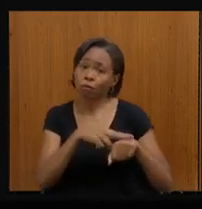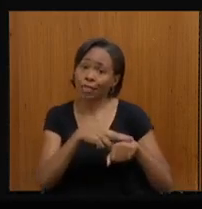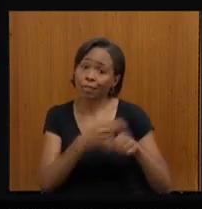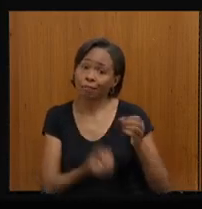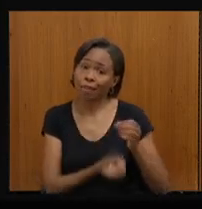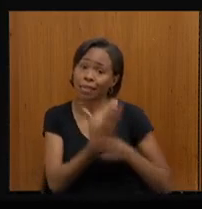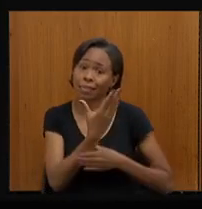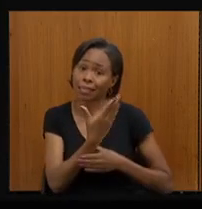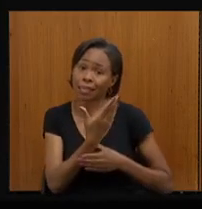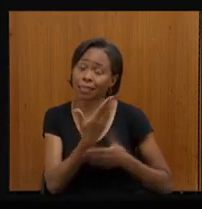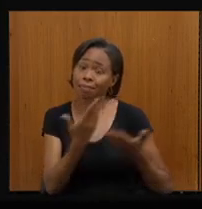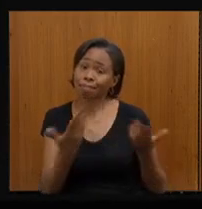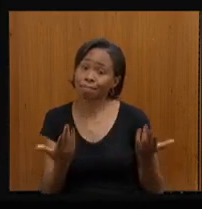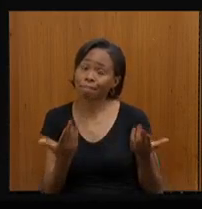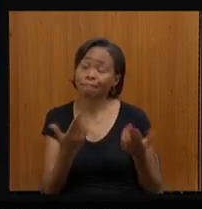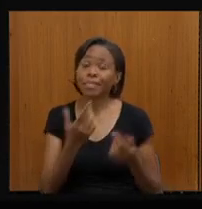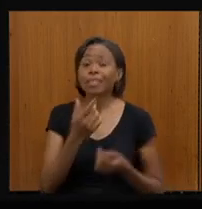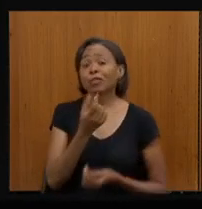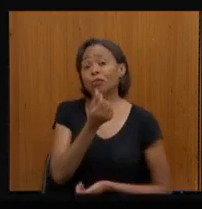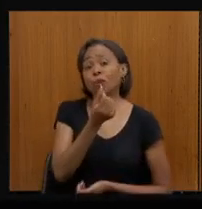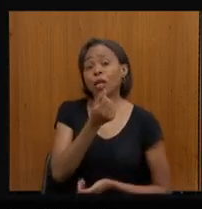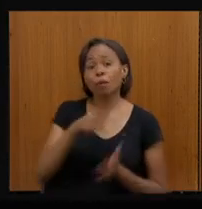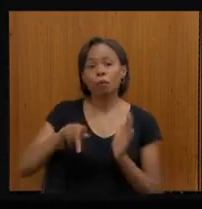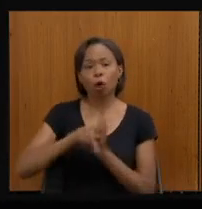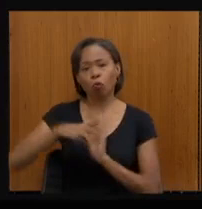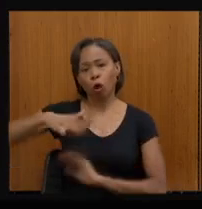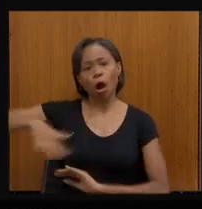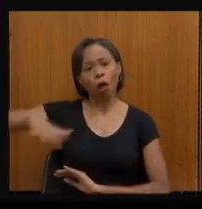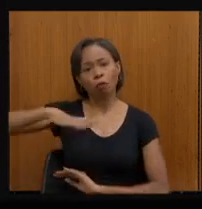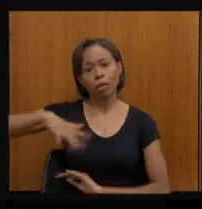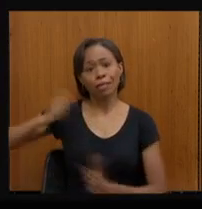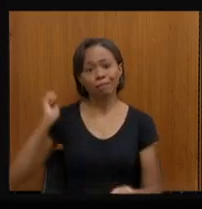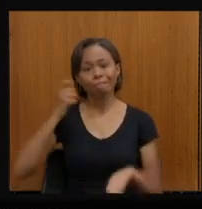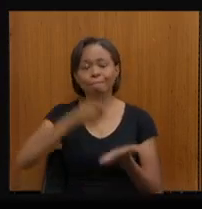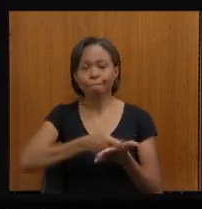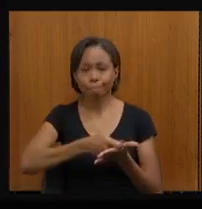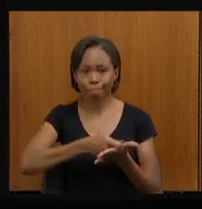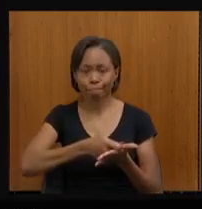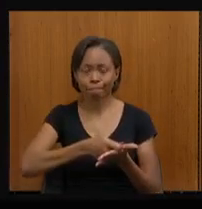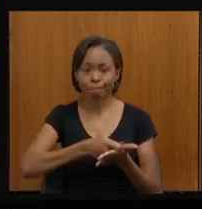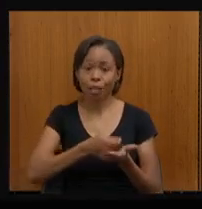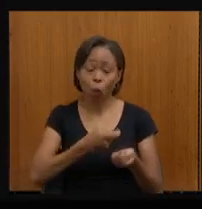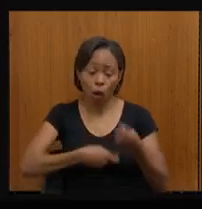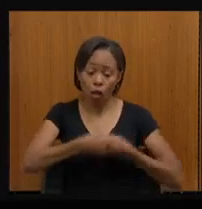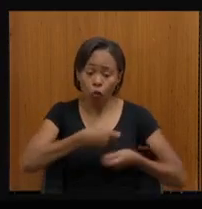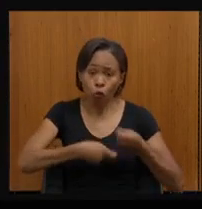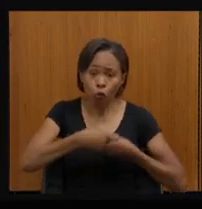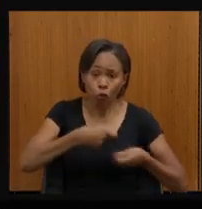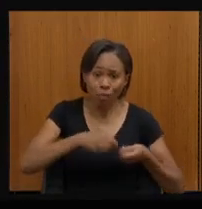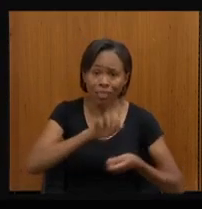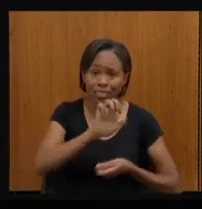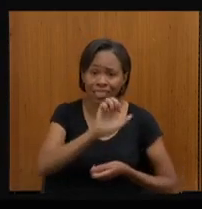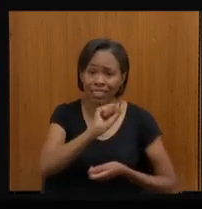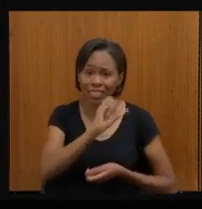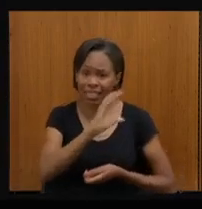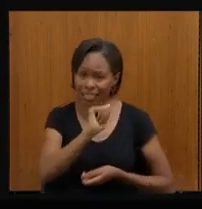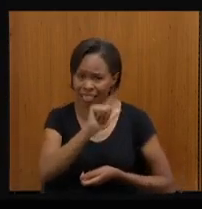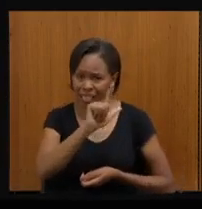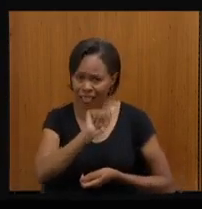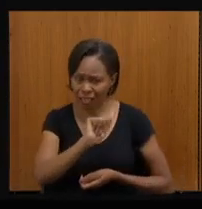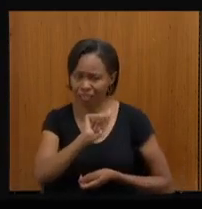estar no preço do mercado está disposto a pagar Então essa economia quando a gente está falando de um volume